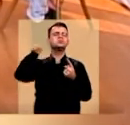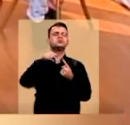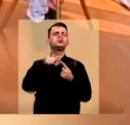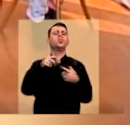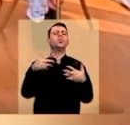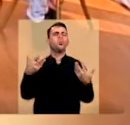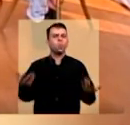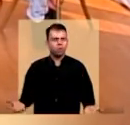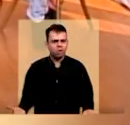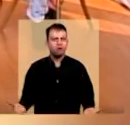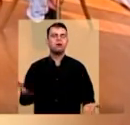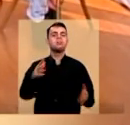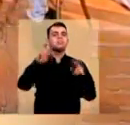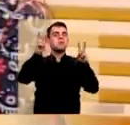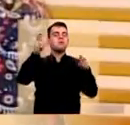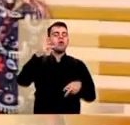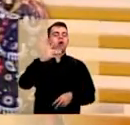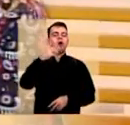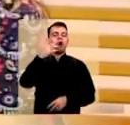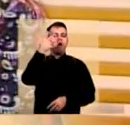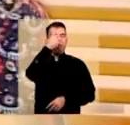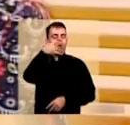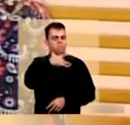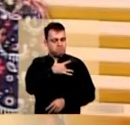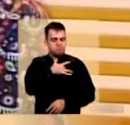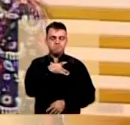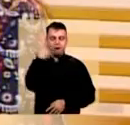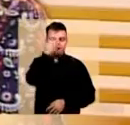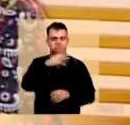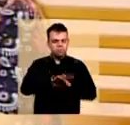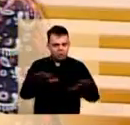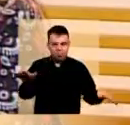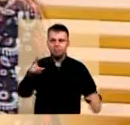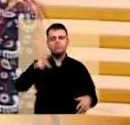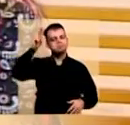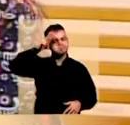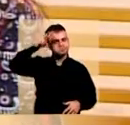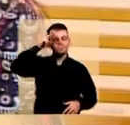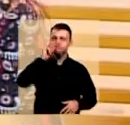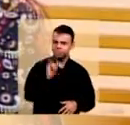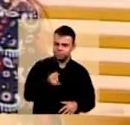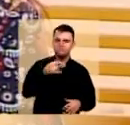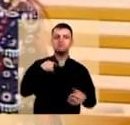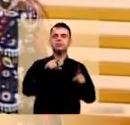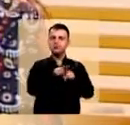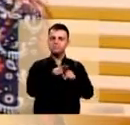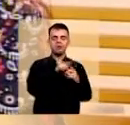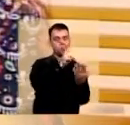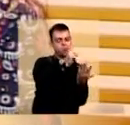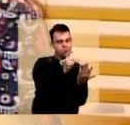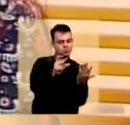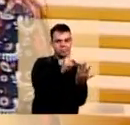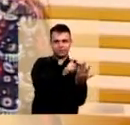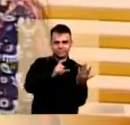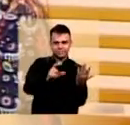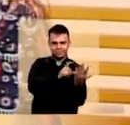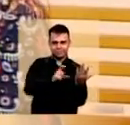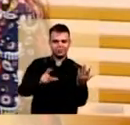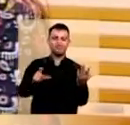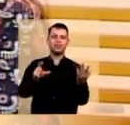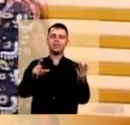busca não só romance, então a gente lê contos. Esse último foi quadrinhos, né, que a gente vai discutir,